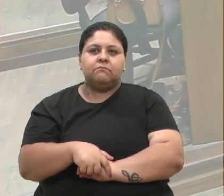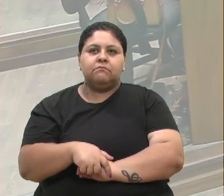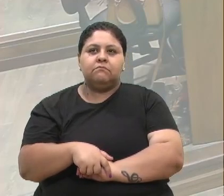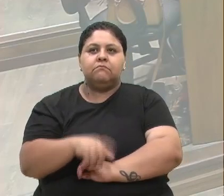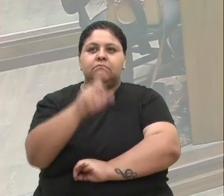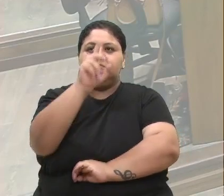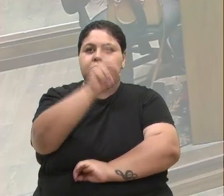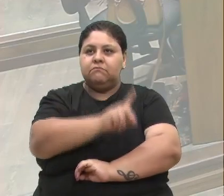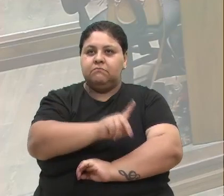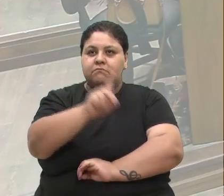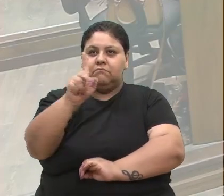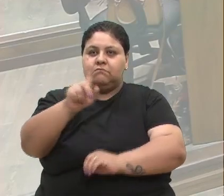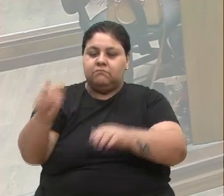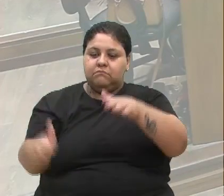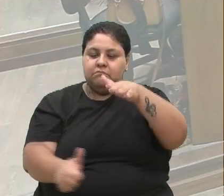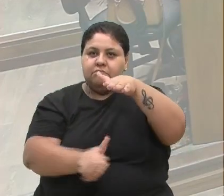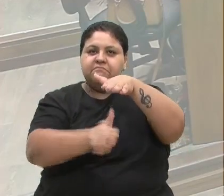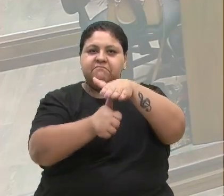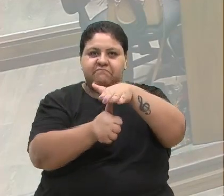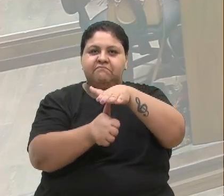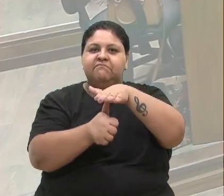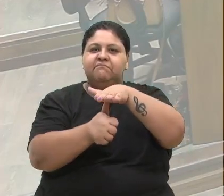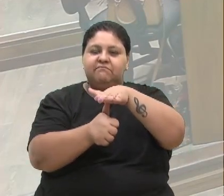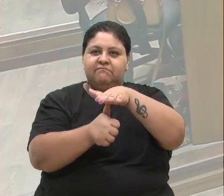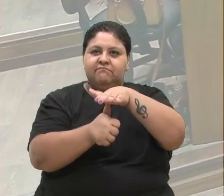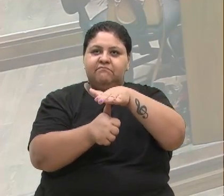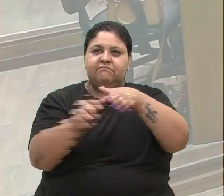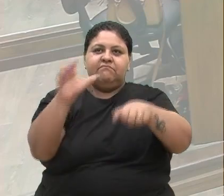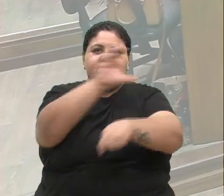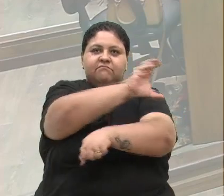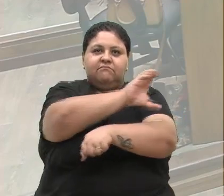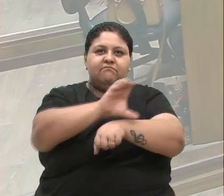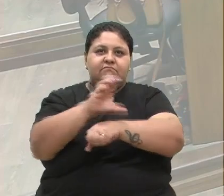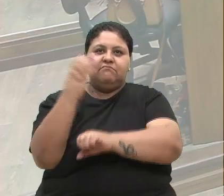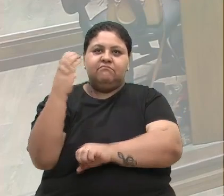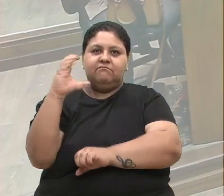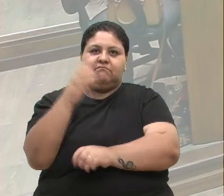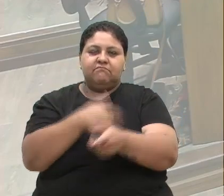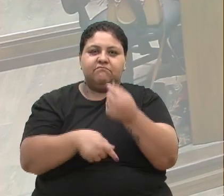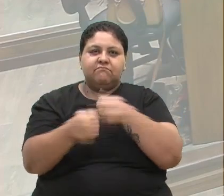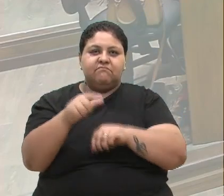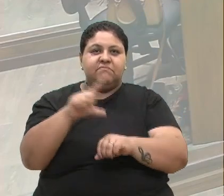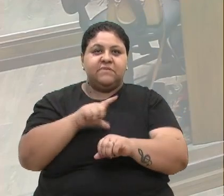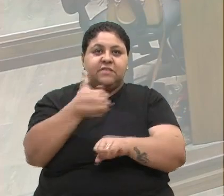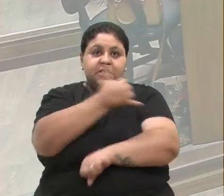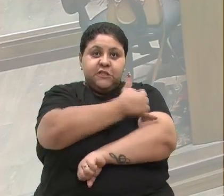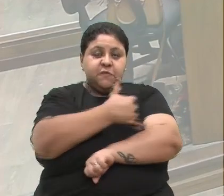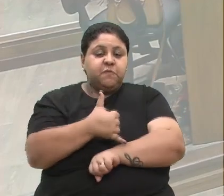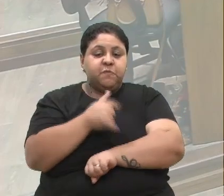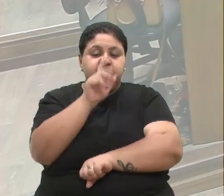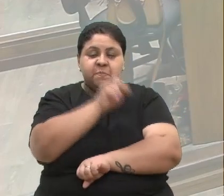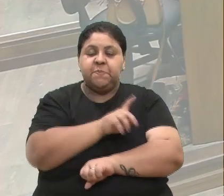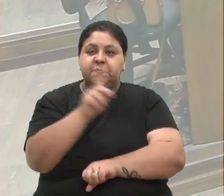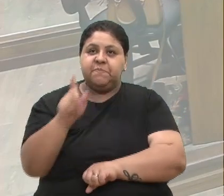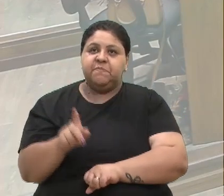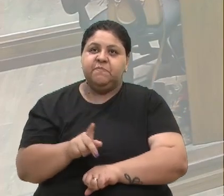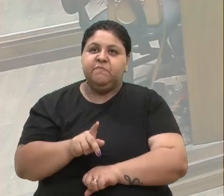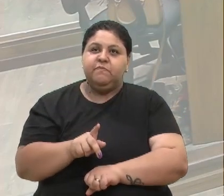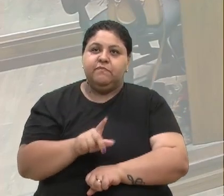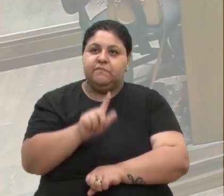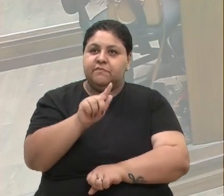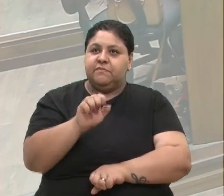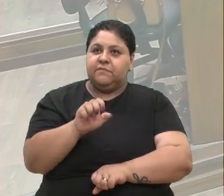docentes e pró-reitora e professora do curso de Ciências Econômicas. Tive uma breve passagem com o professor